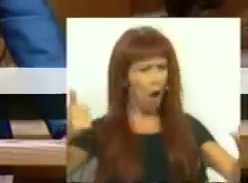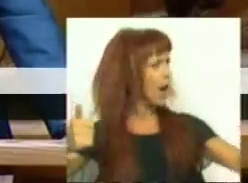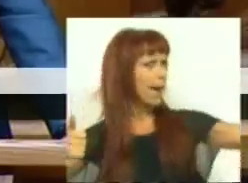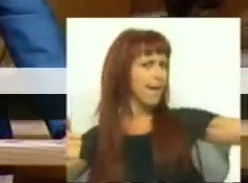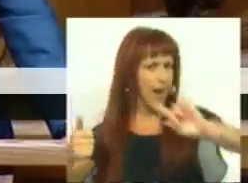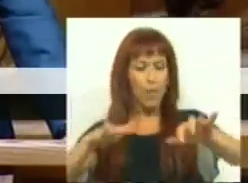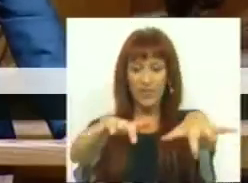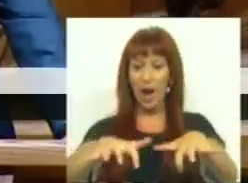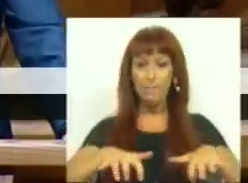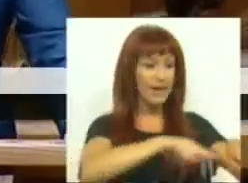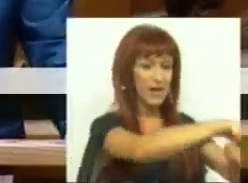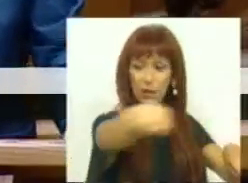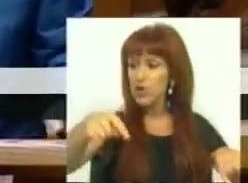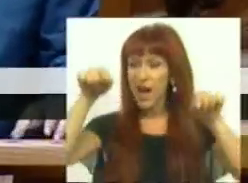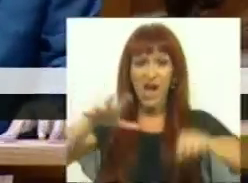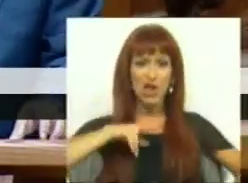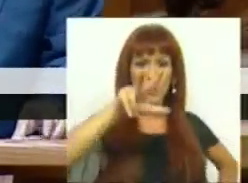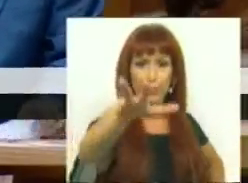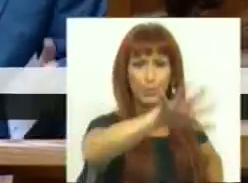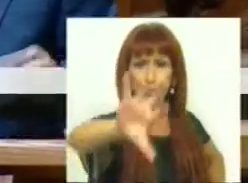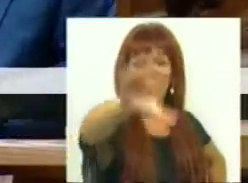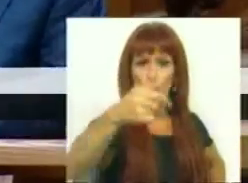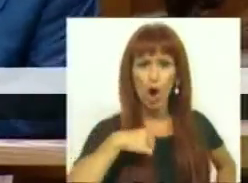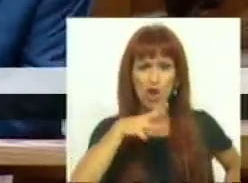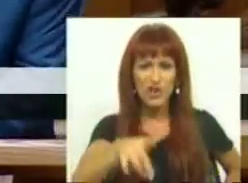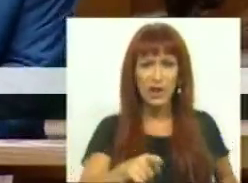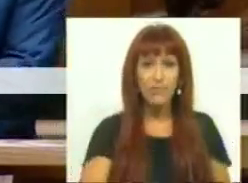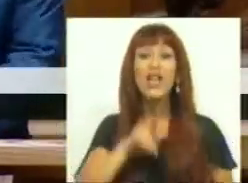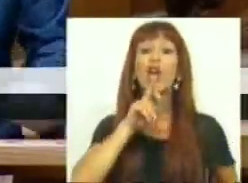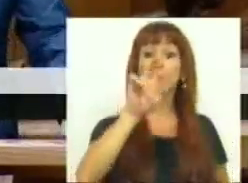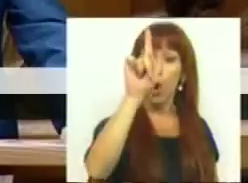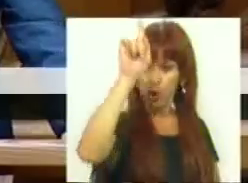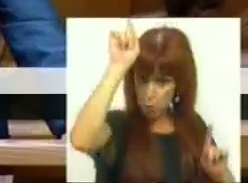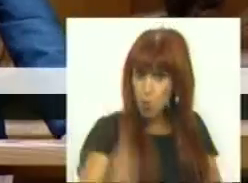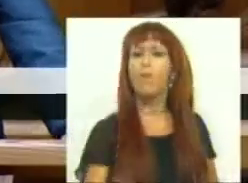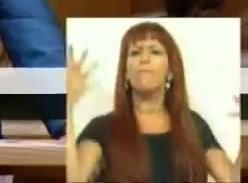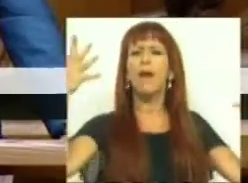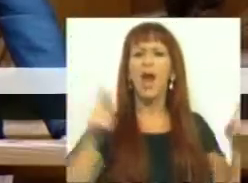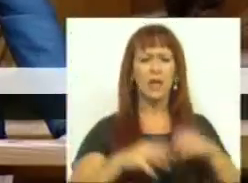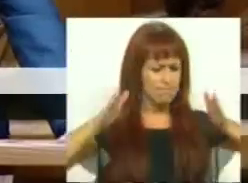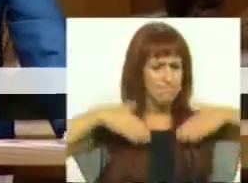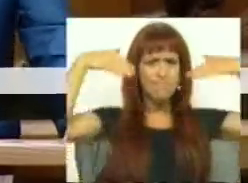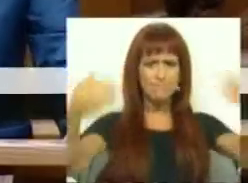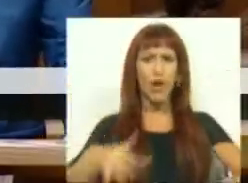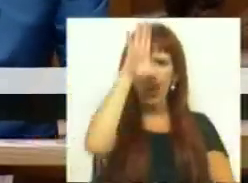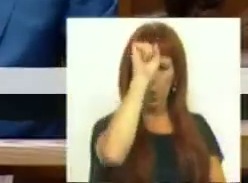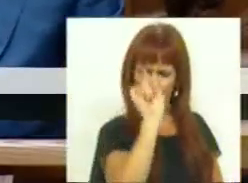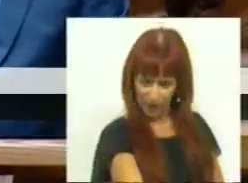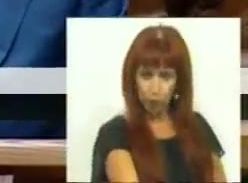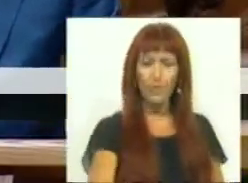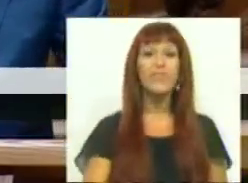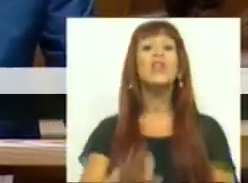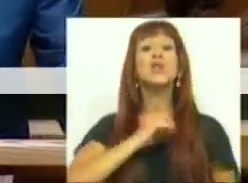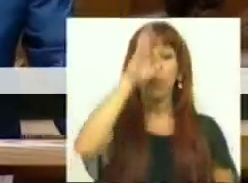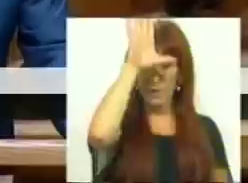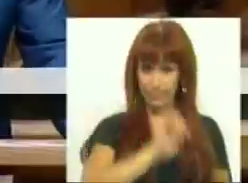A este Parlamento e a este país dizemos que a resposta começa na demissão do Governo.